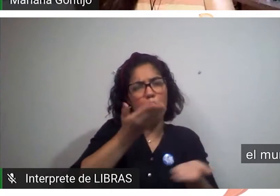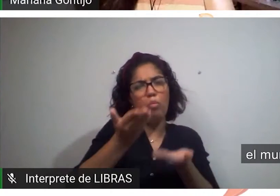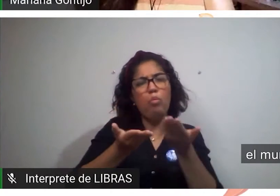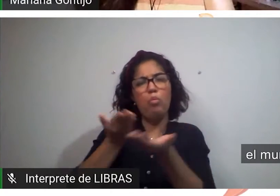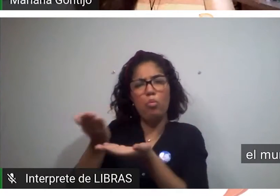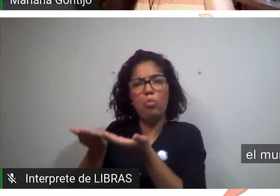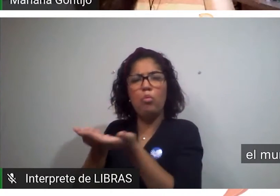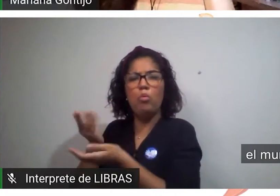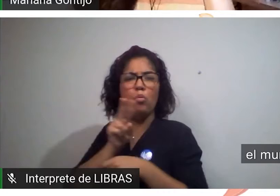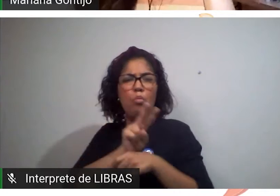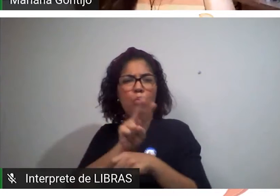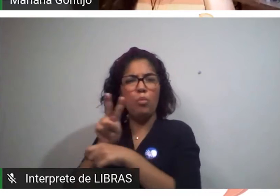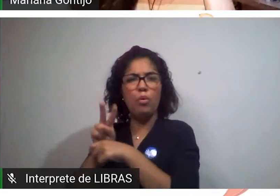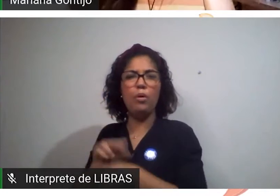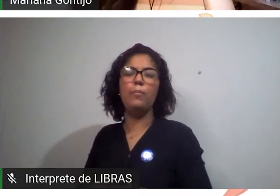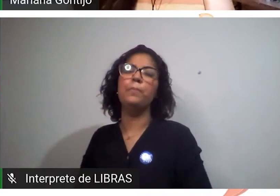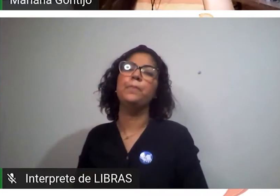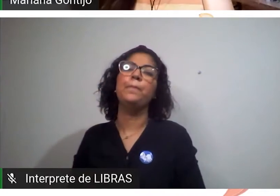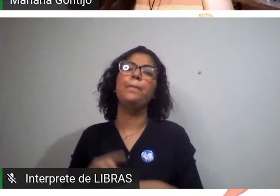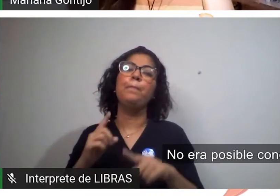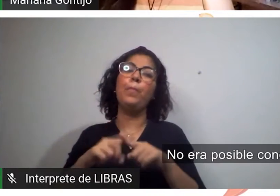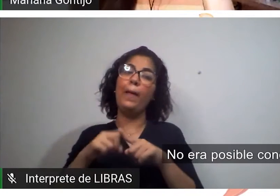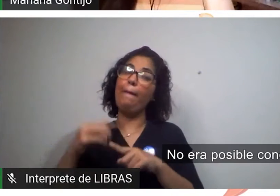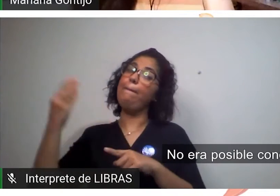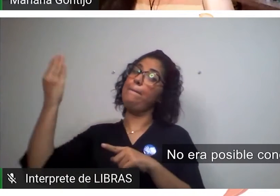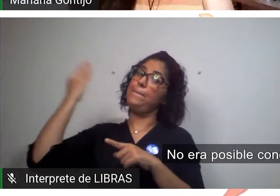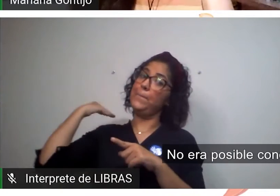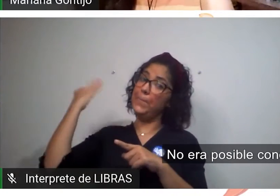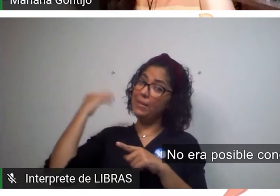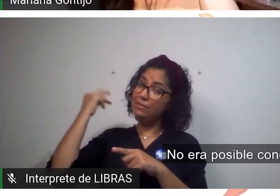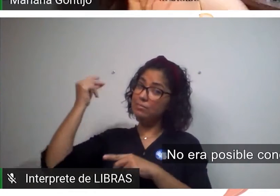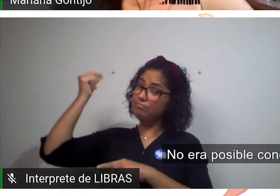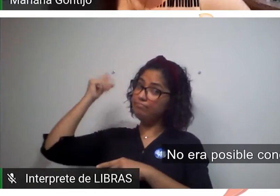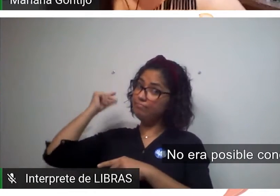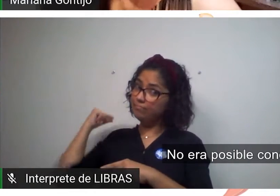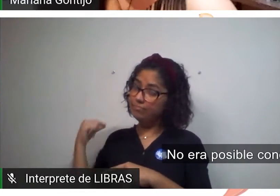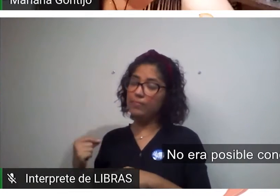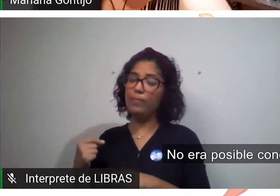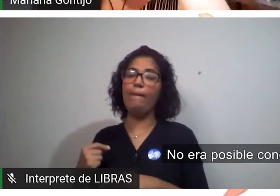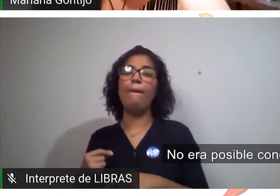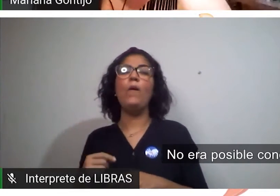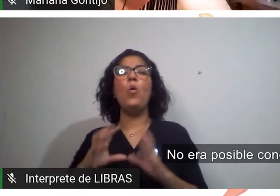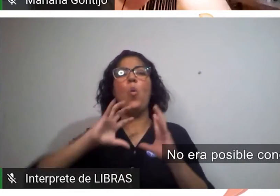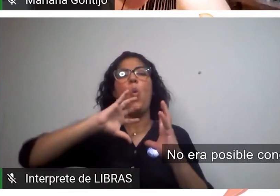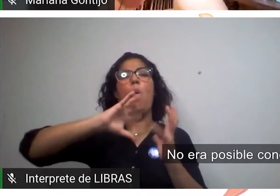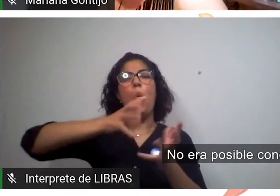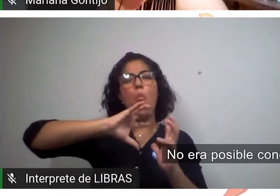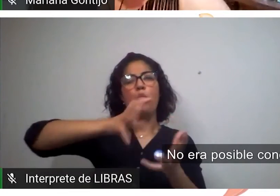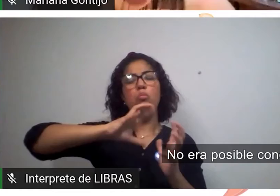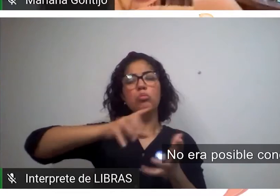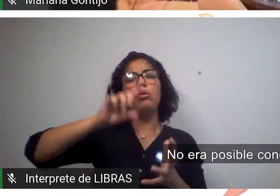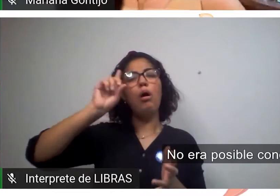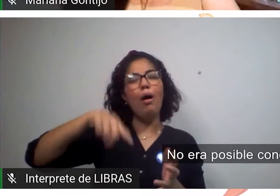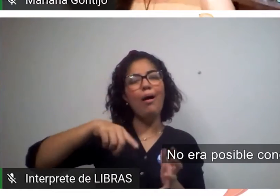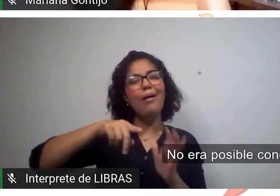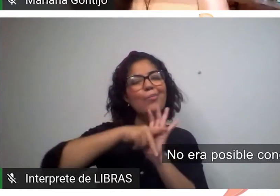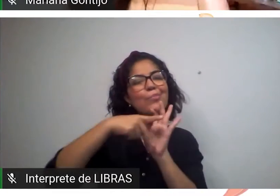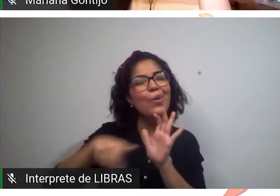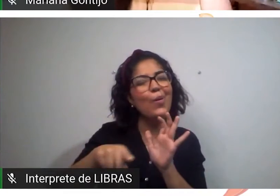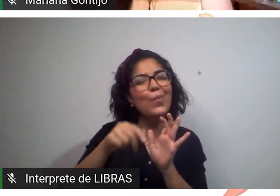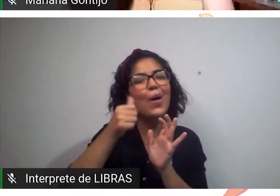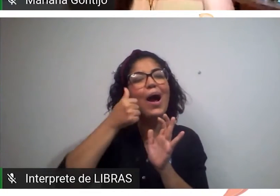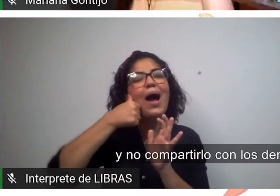era matriarcal, né? Não era possível alguém conhecer a propriedade de um